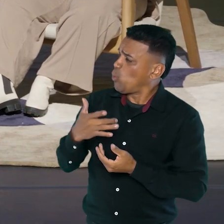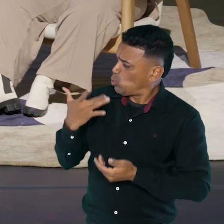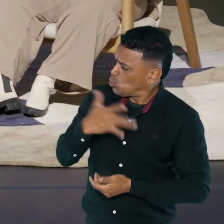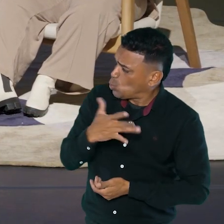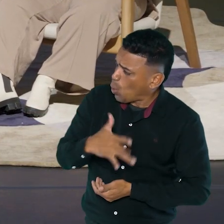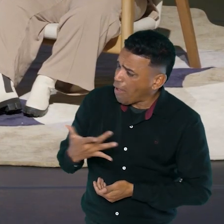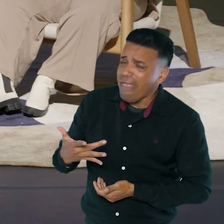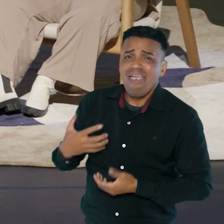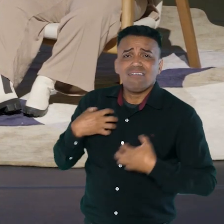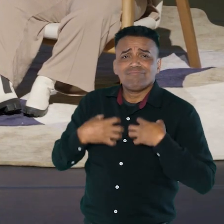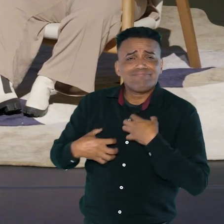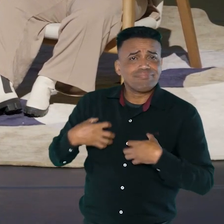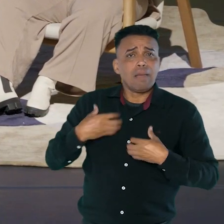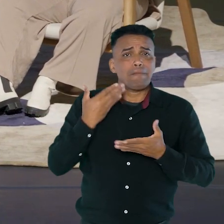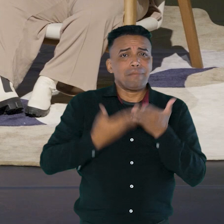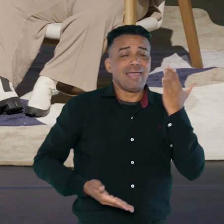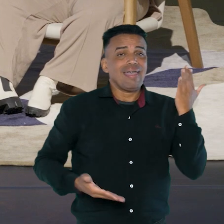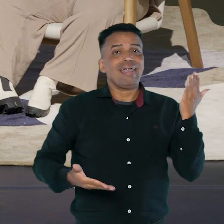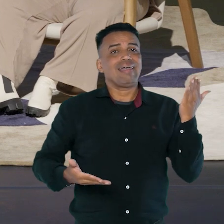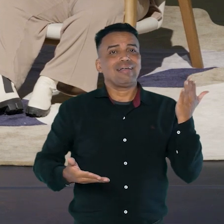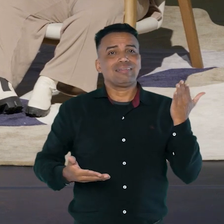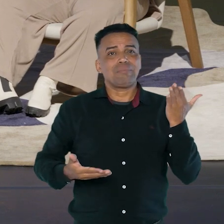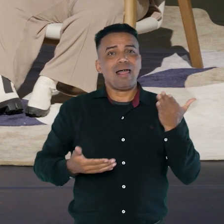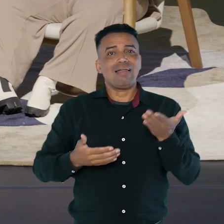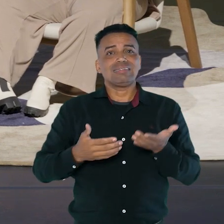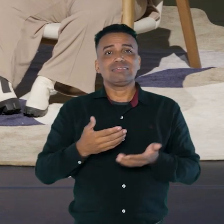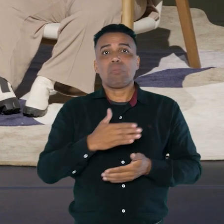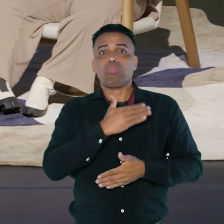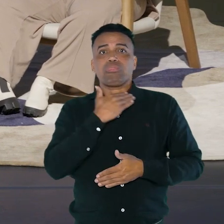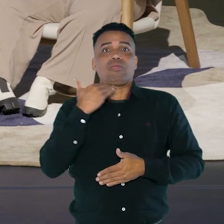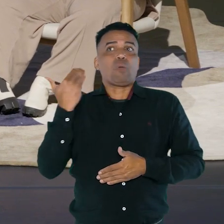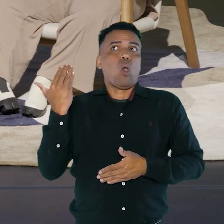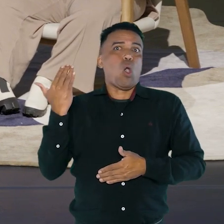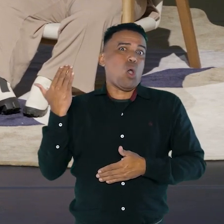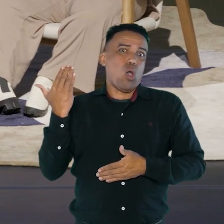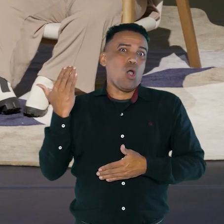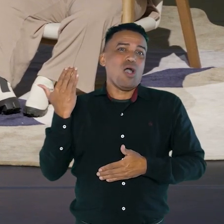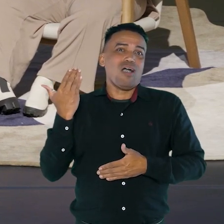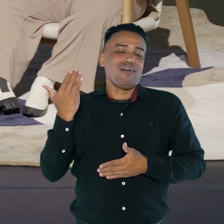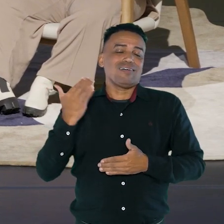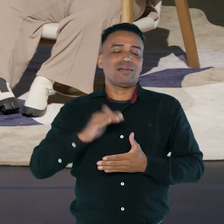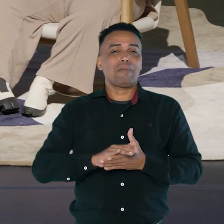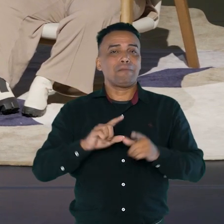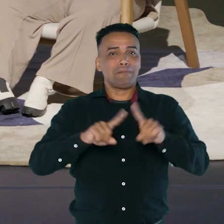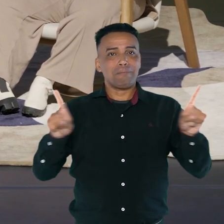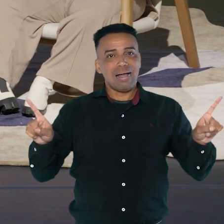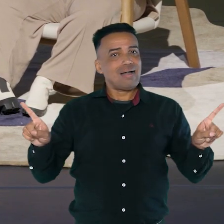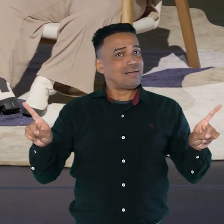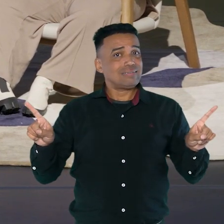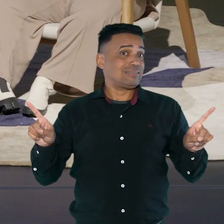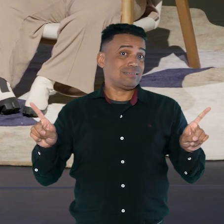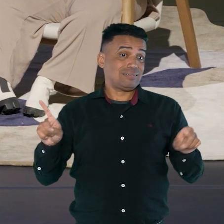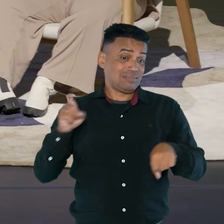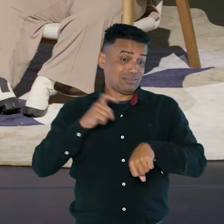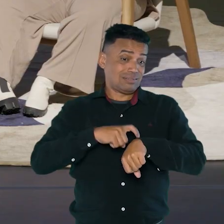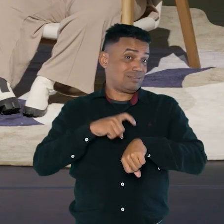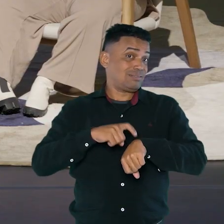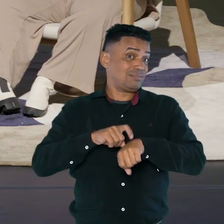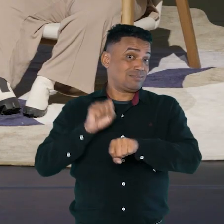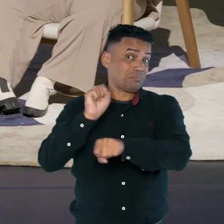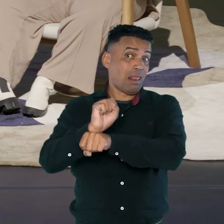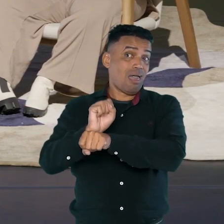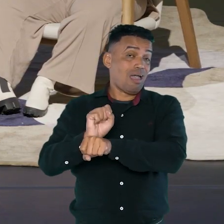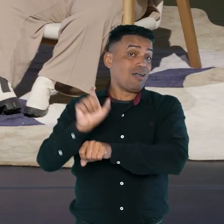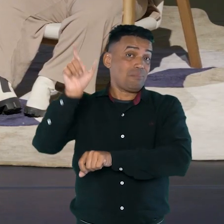mesmo, é dolorido, é perda, é um pouco de luto também. Mas também é amor a gente esperar o tempo das pessoas,